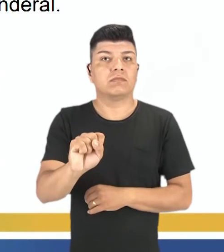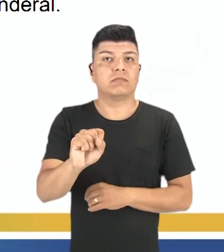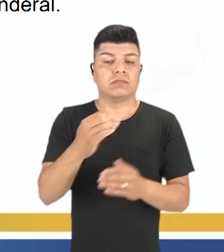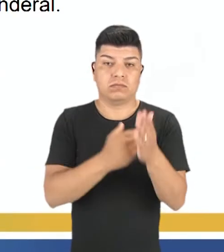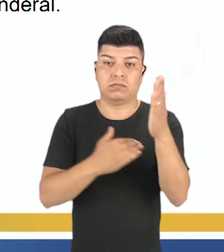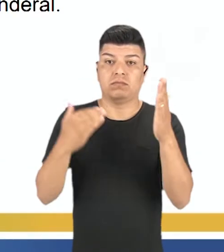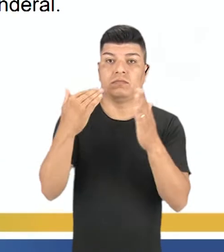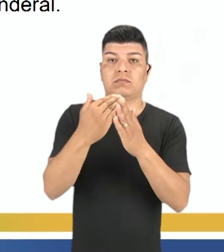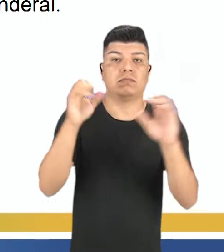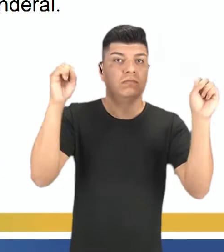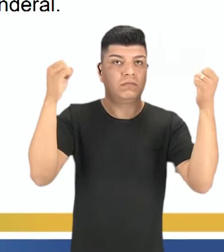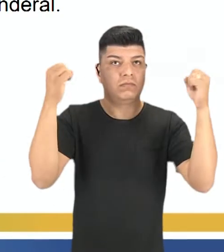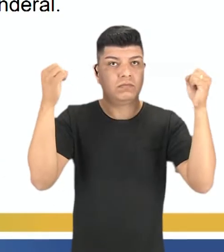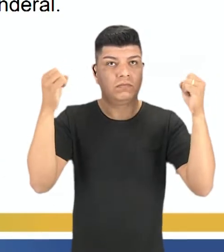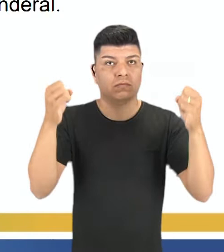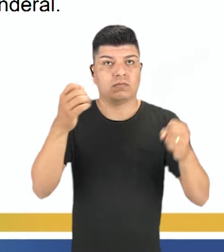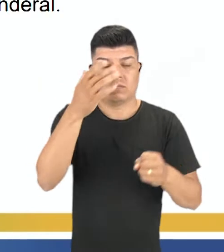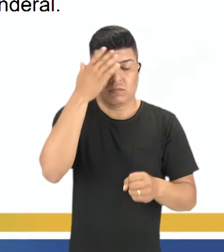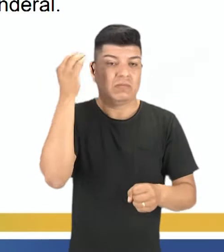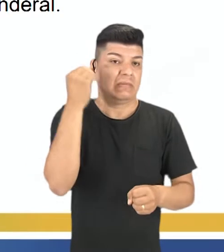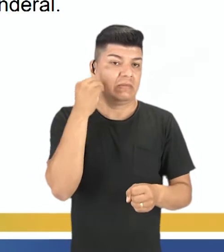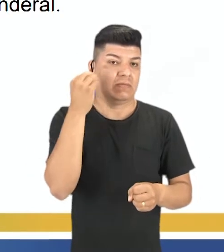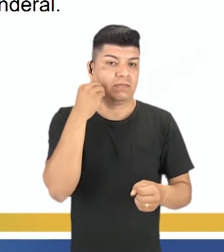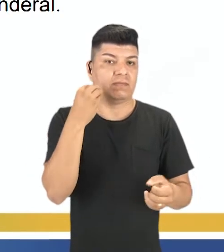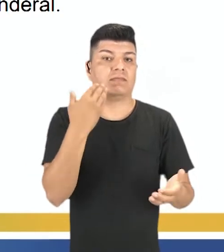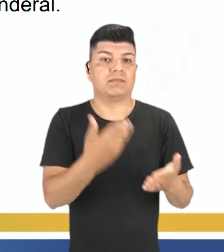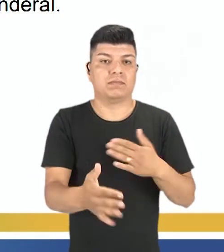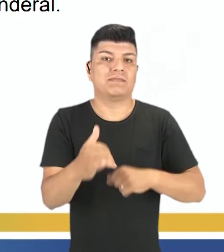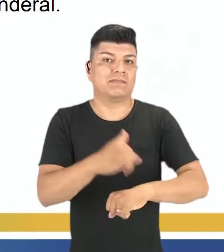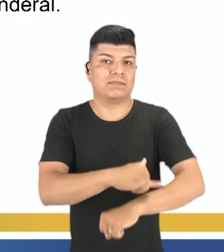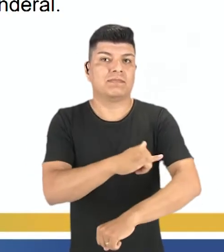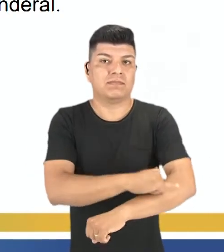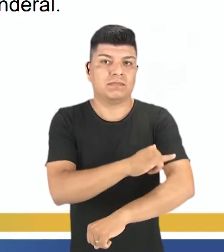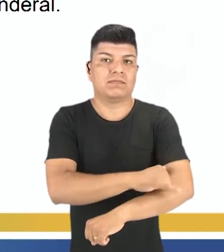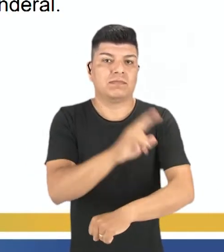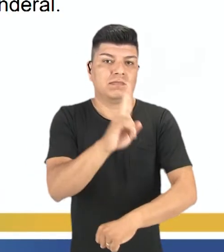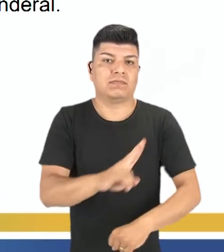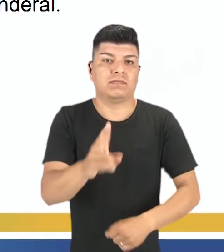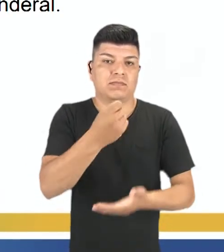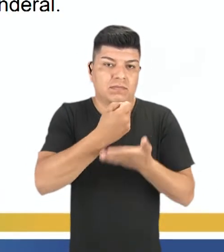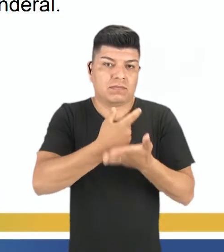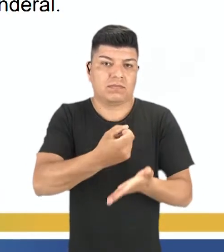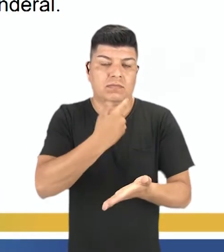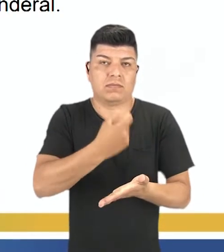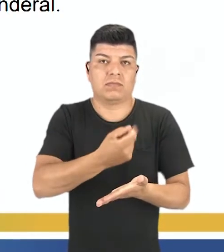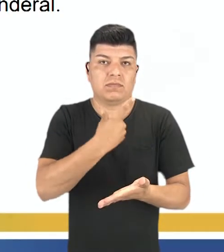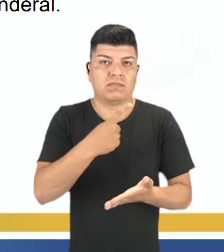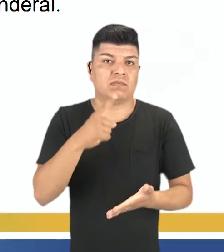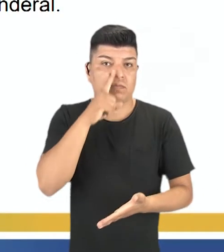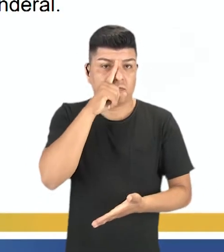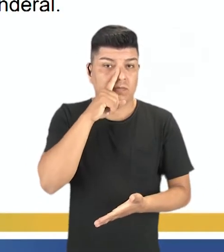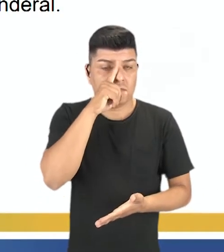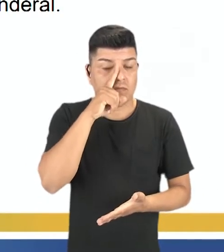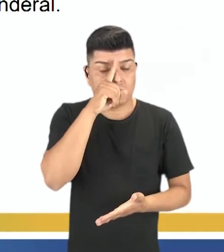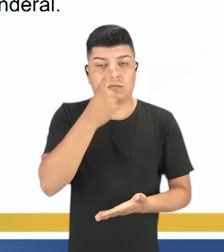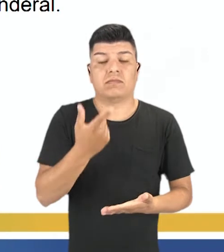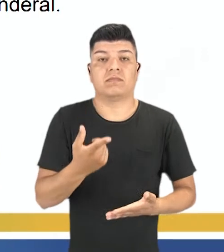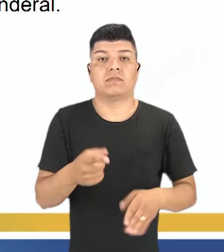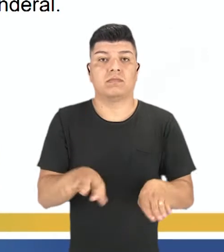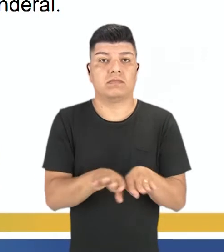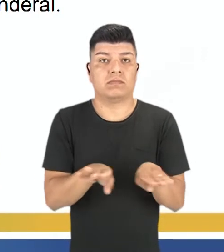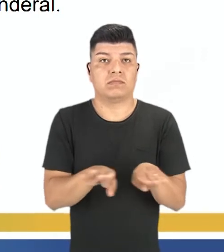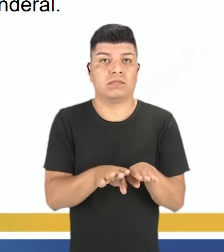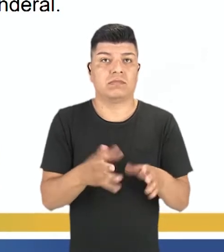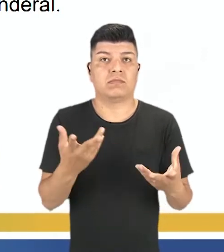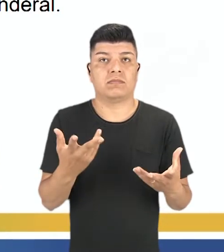que tentam perder peso costumam seguir práticas nutricionais e usar medicamentos potencialmente prejudiciais ao mesmo tempo, que